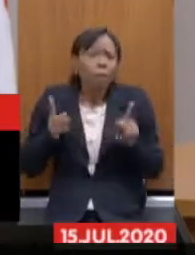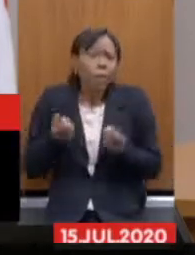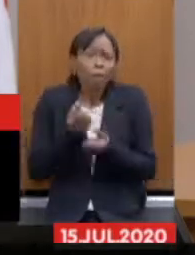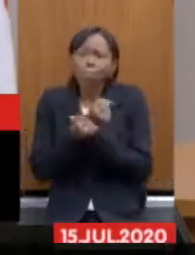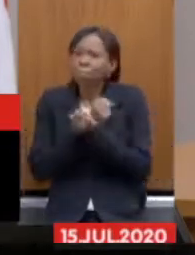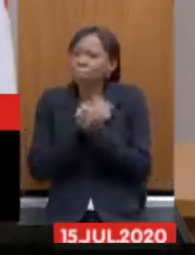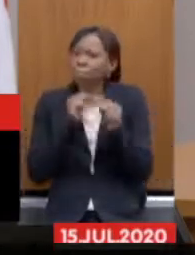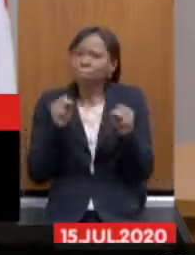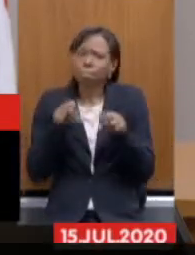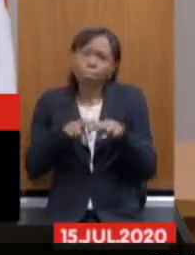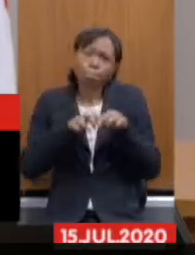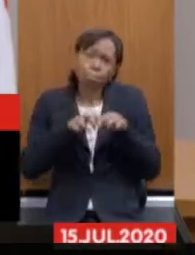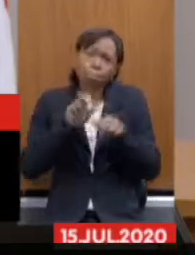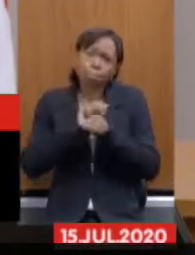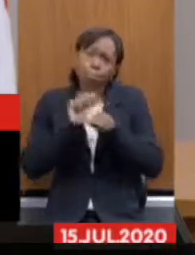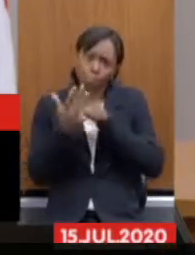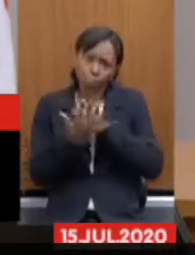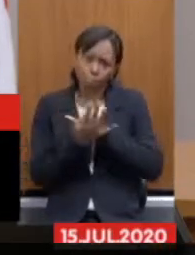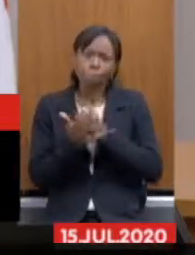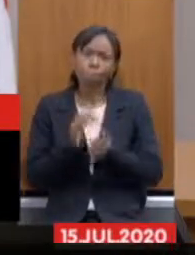em função da pandemia